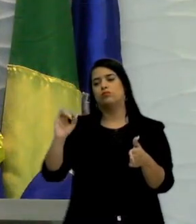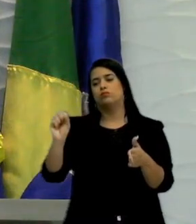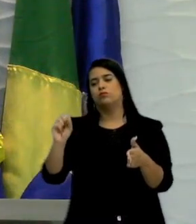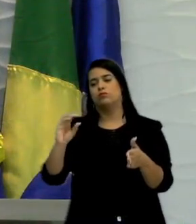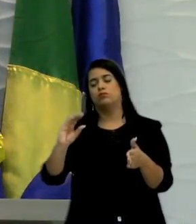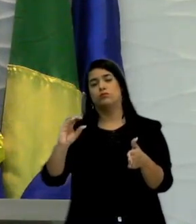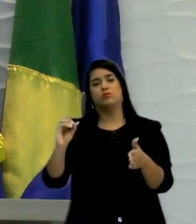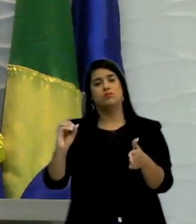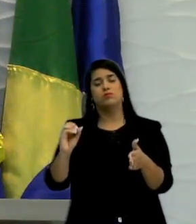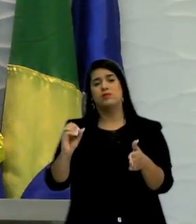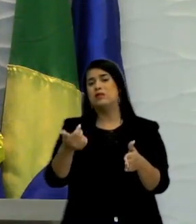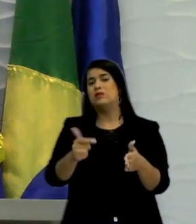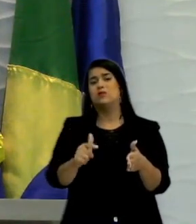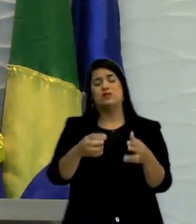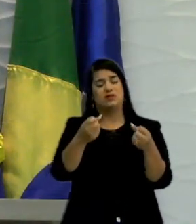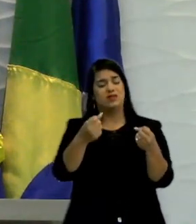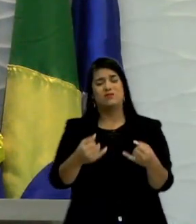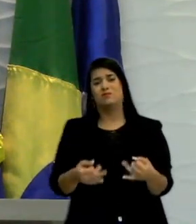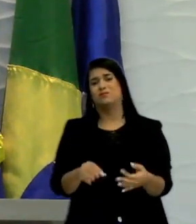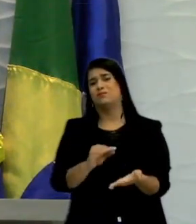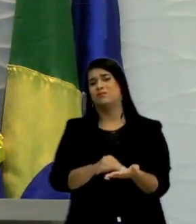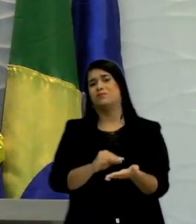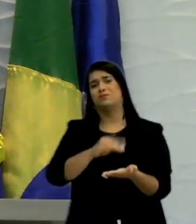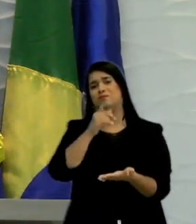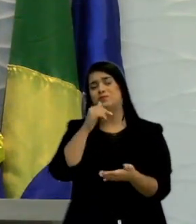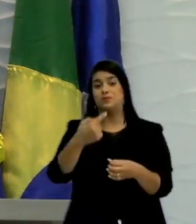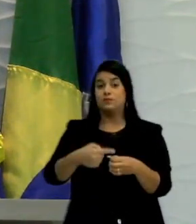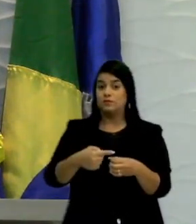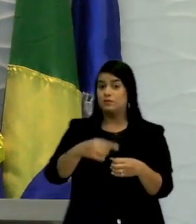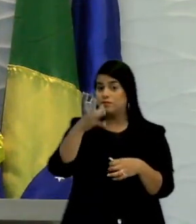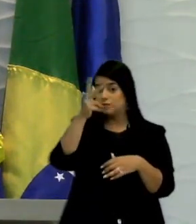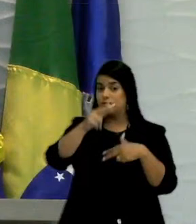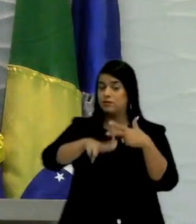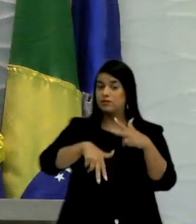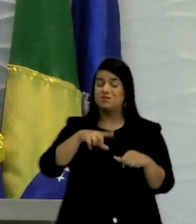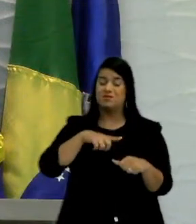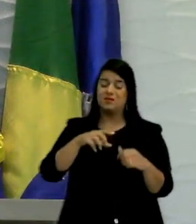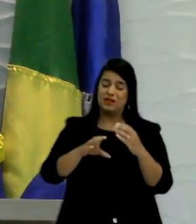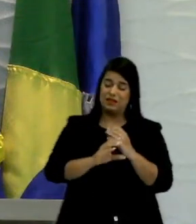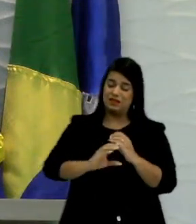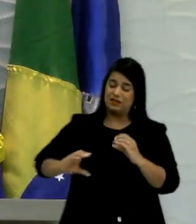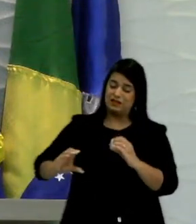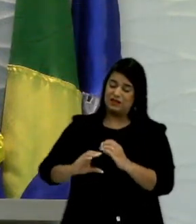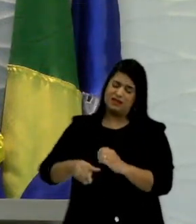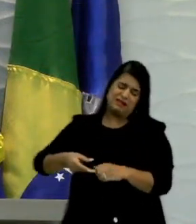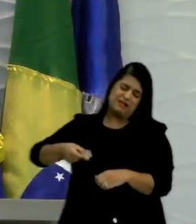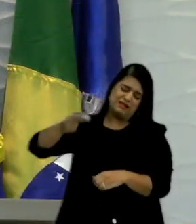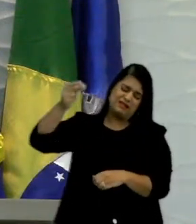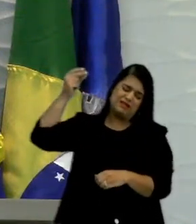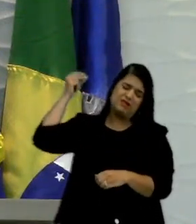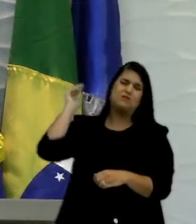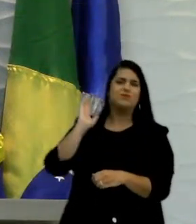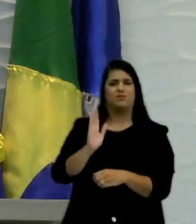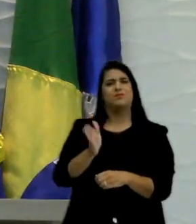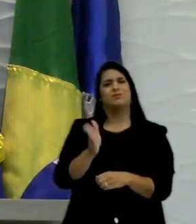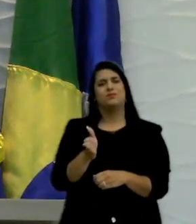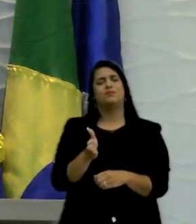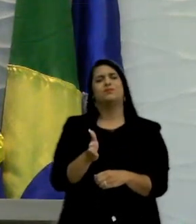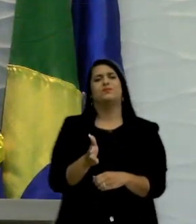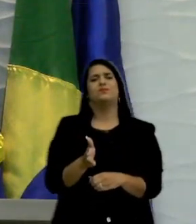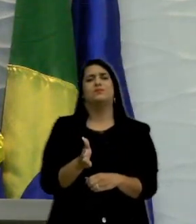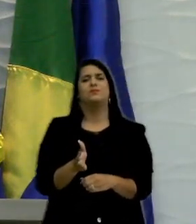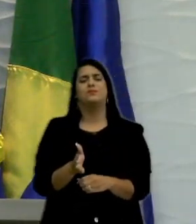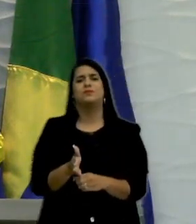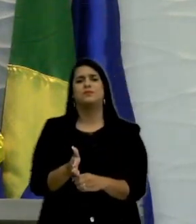justificativa mais de falta de água. Em nosso município, a gente tem até as redes antigas, que já eram abastecidas. Nem as redes